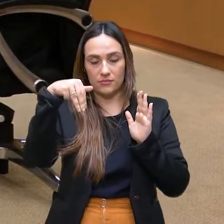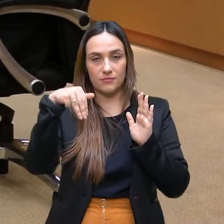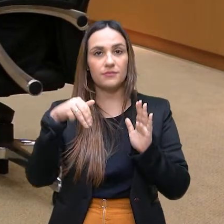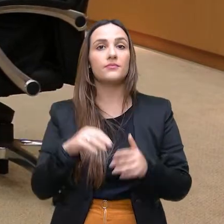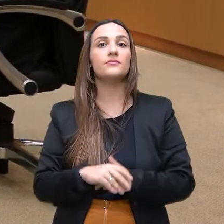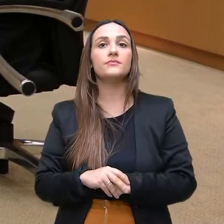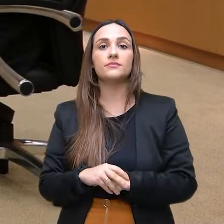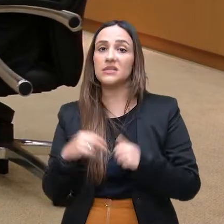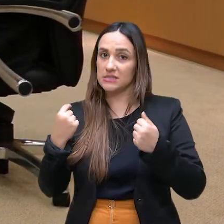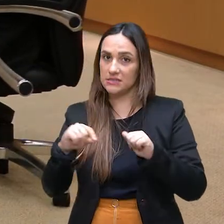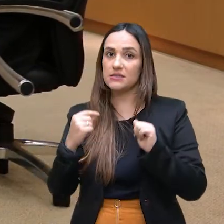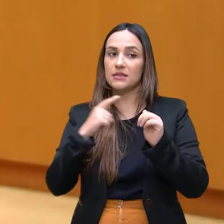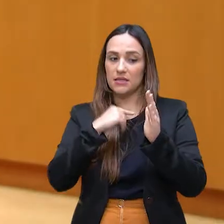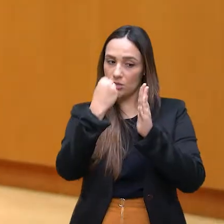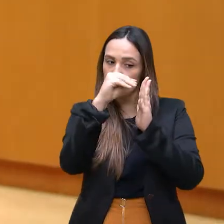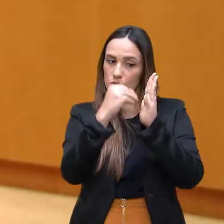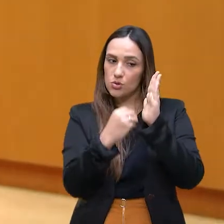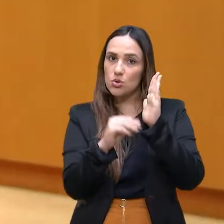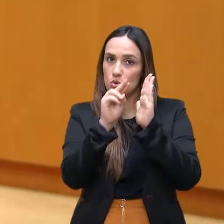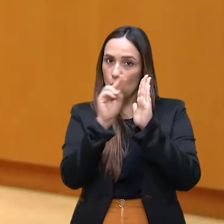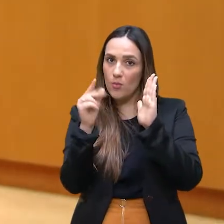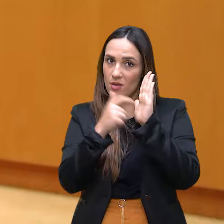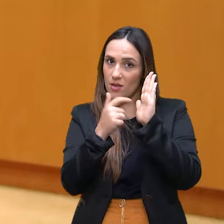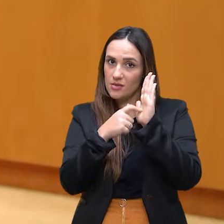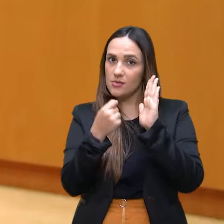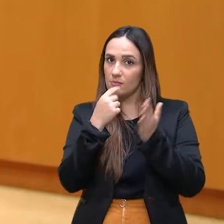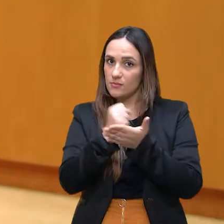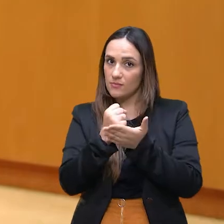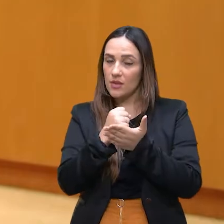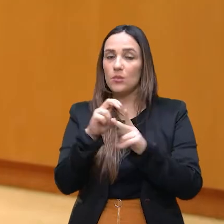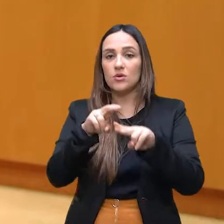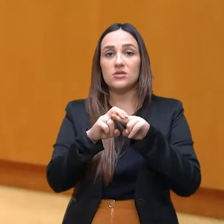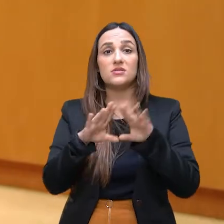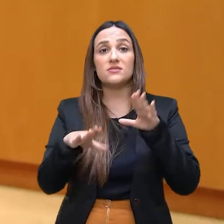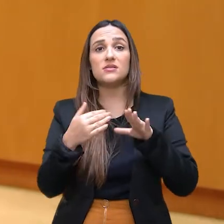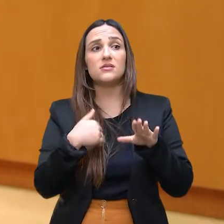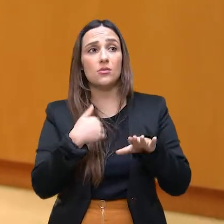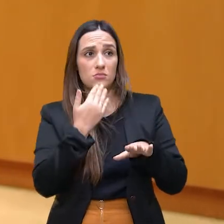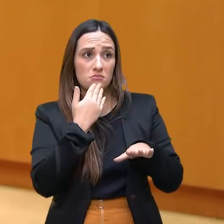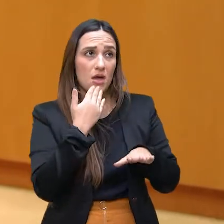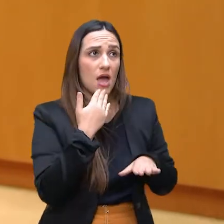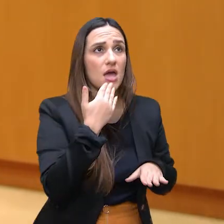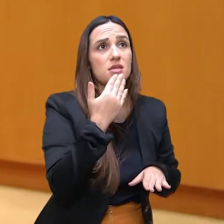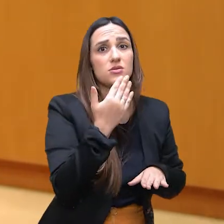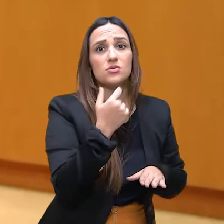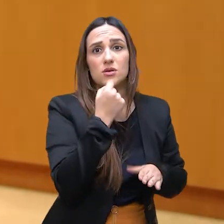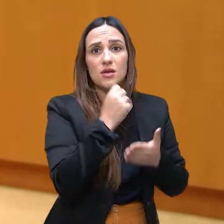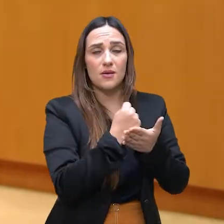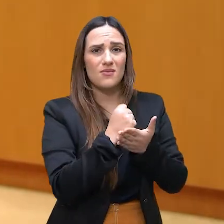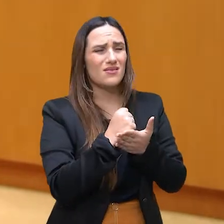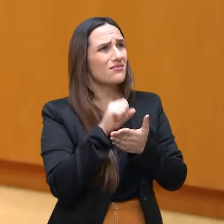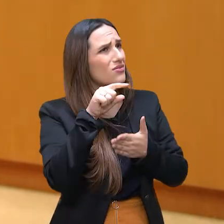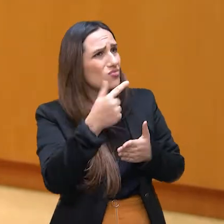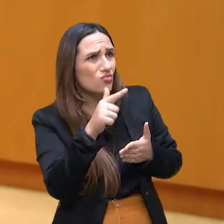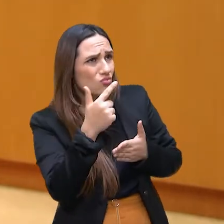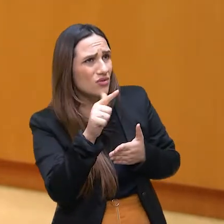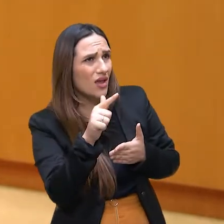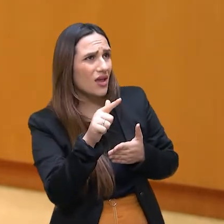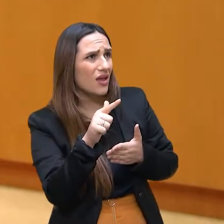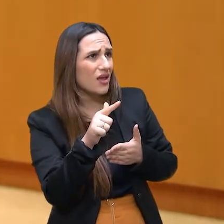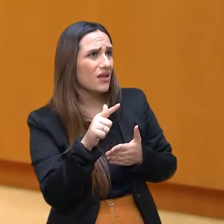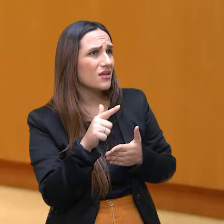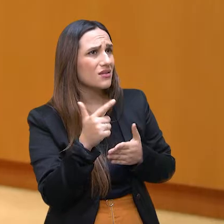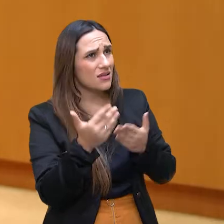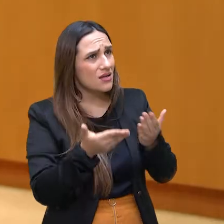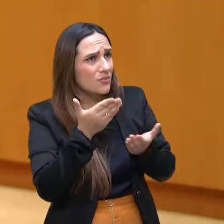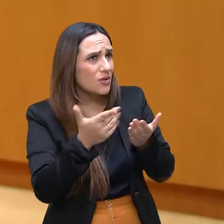Então, quando o poder público não corresponde com aquilo que ele deveria, né, fornecer tal medicamento ou